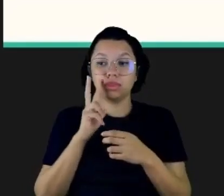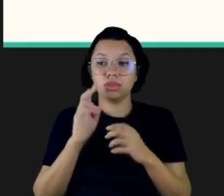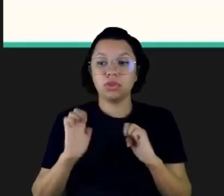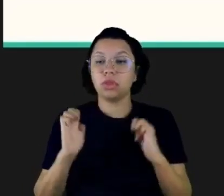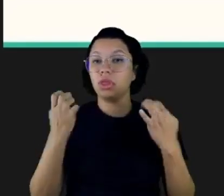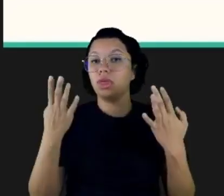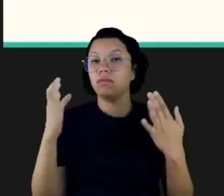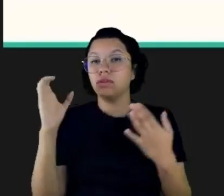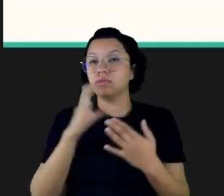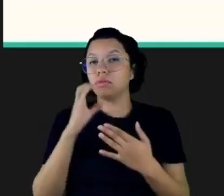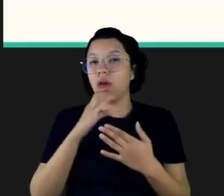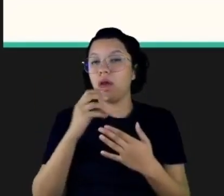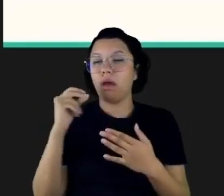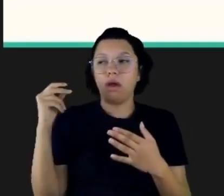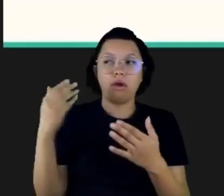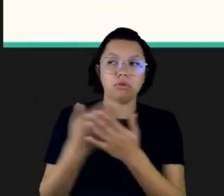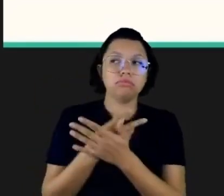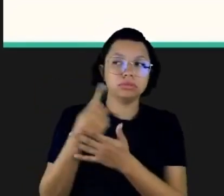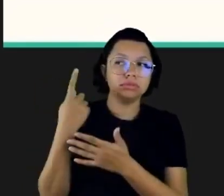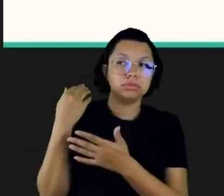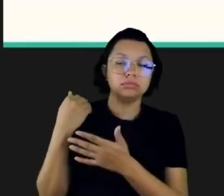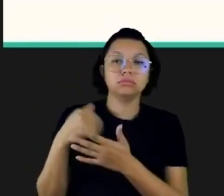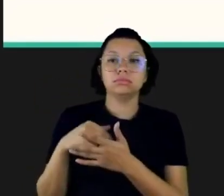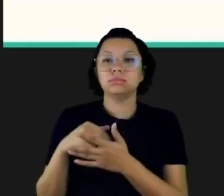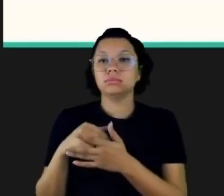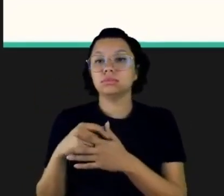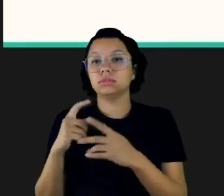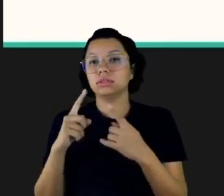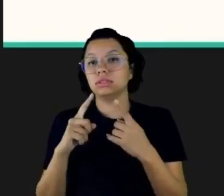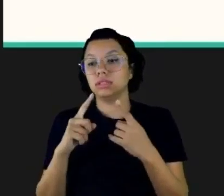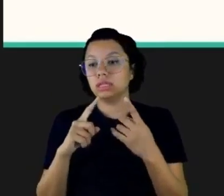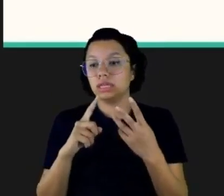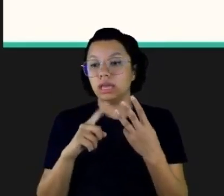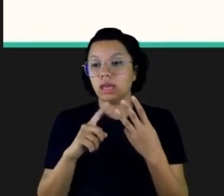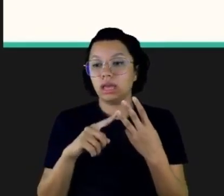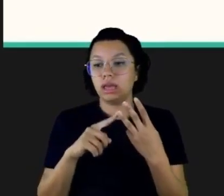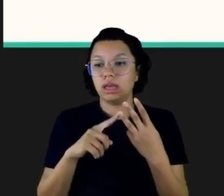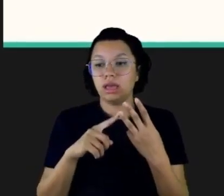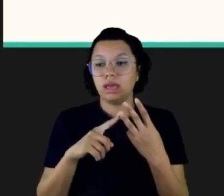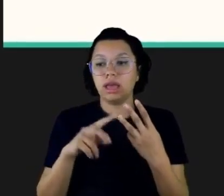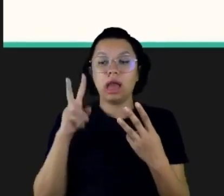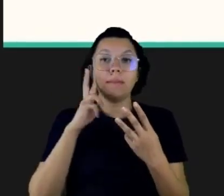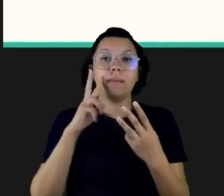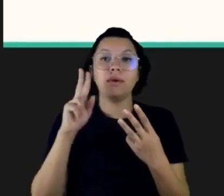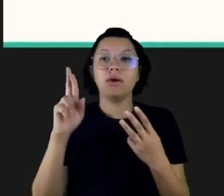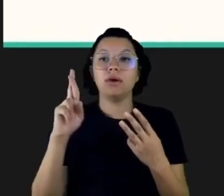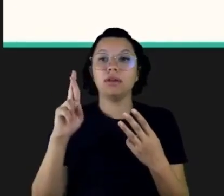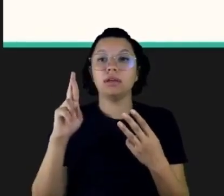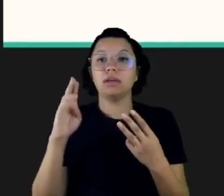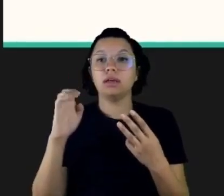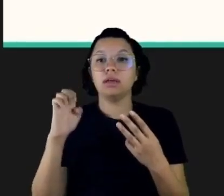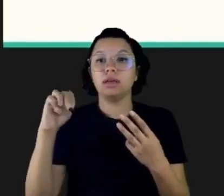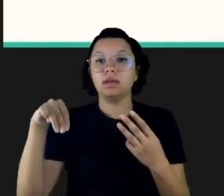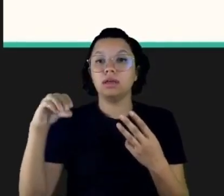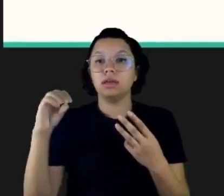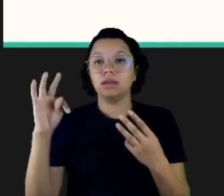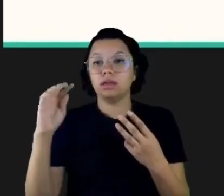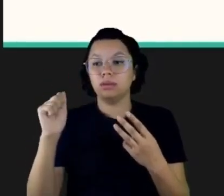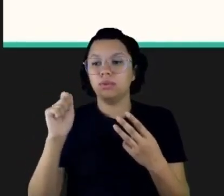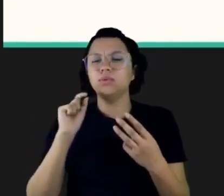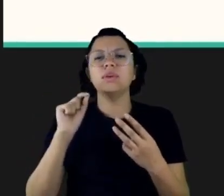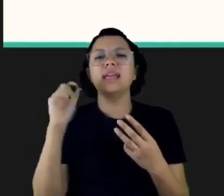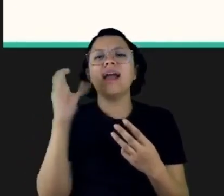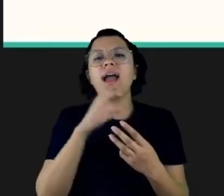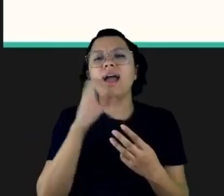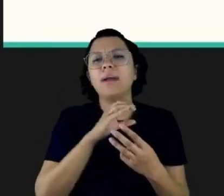e a memória remota. O que é a memória de reconhecimento imediato? Eu falei com a Mariana pelo WhatsApp. Quando eu